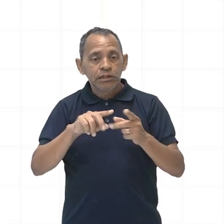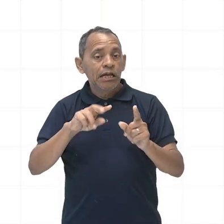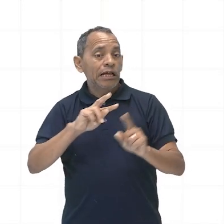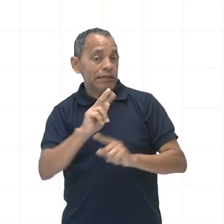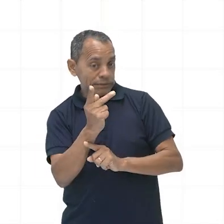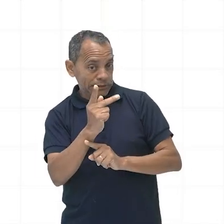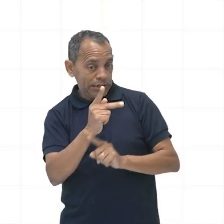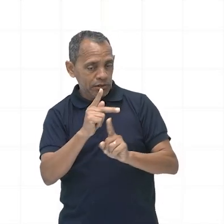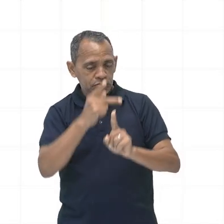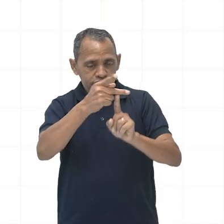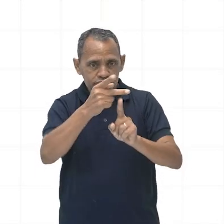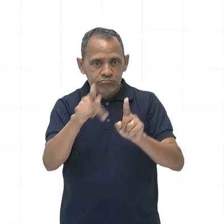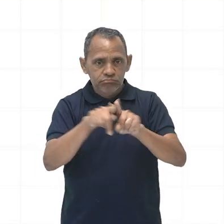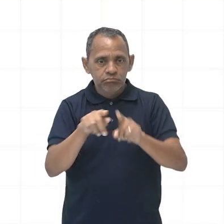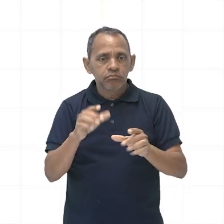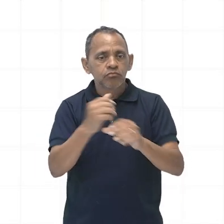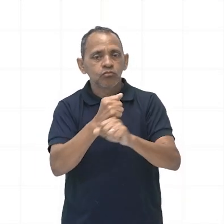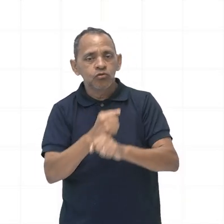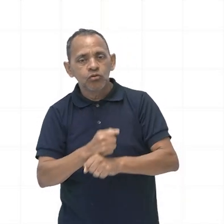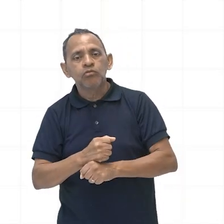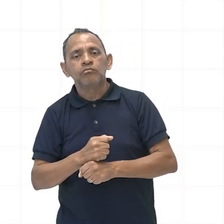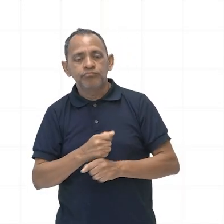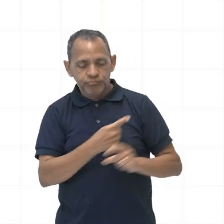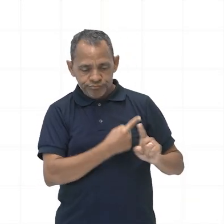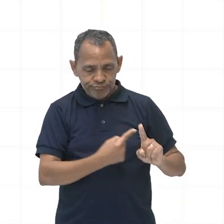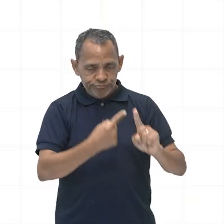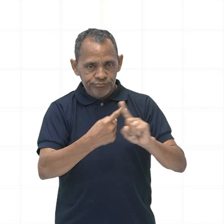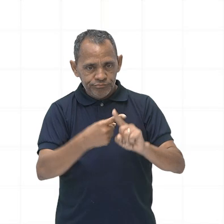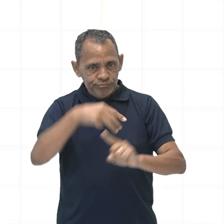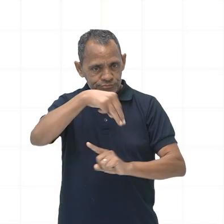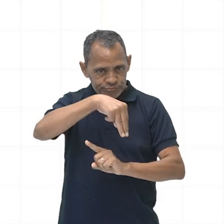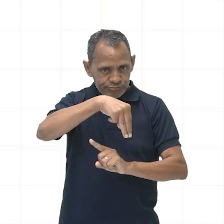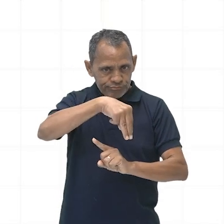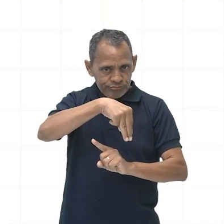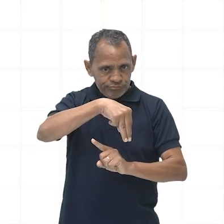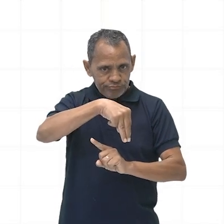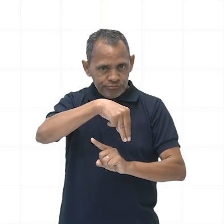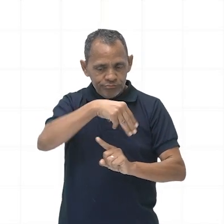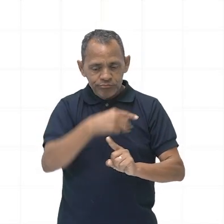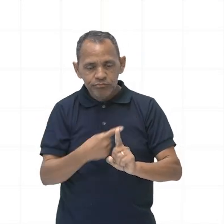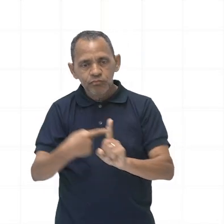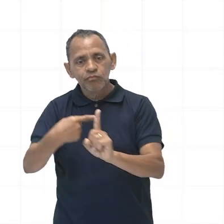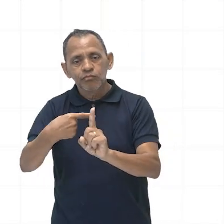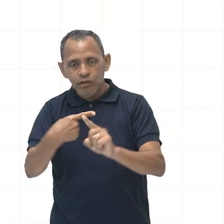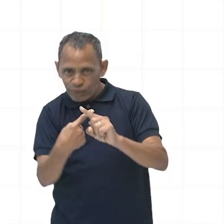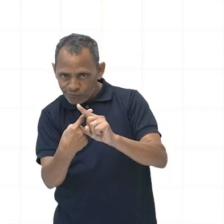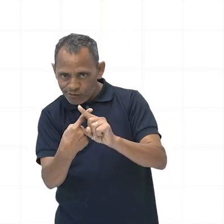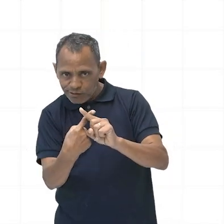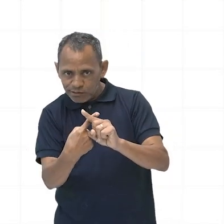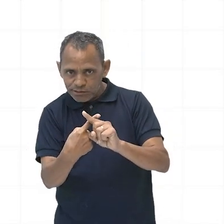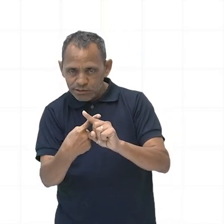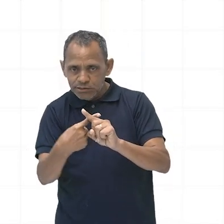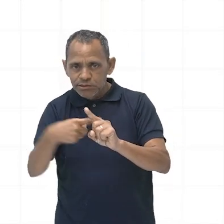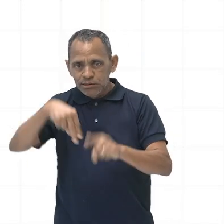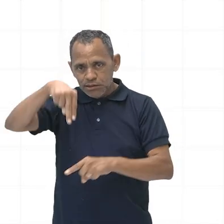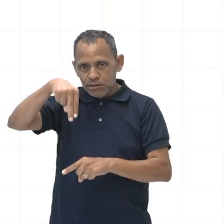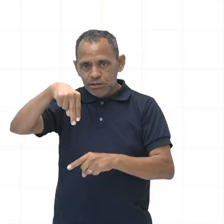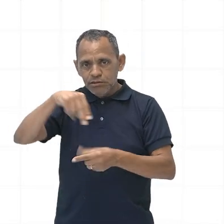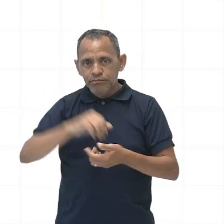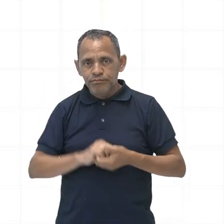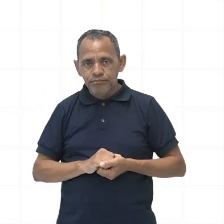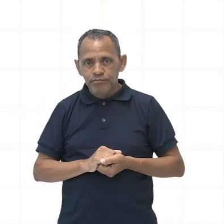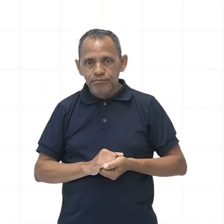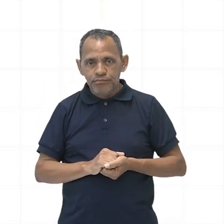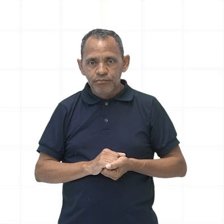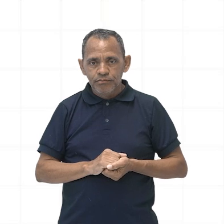ao produto de M, da projeção M, vezes a projeção N, que foi